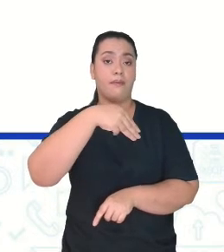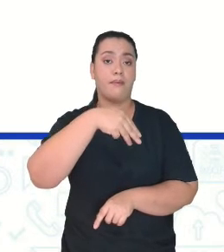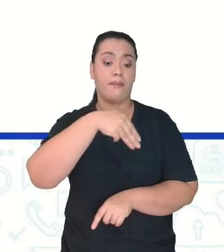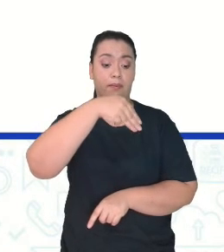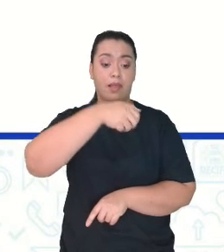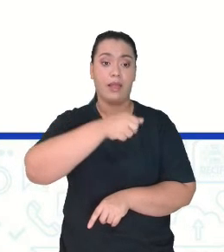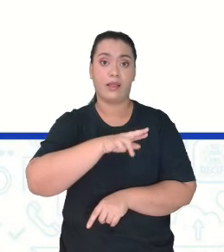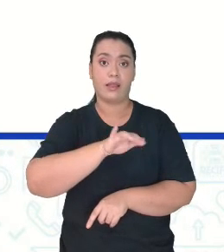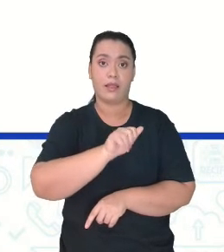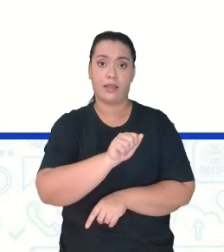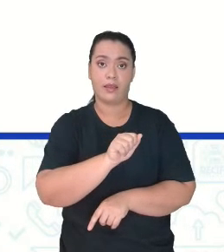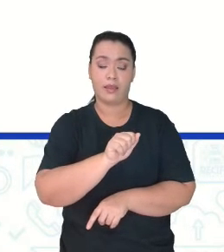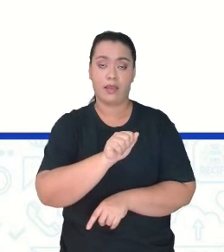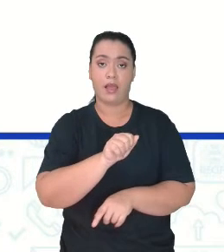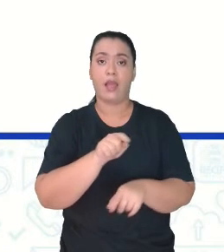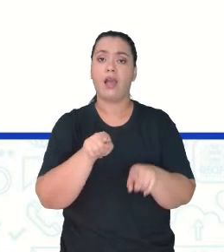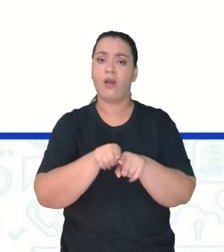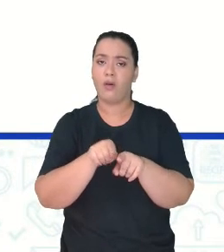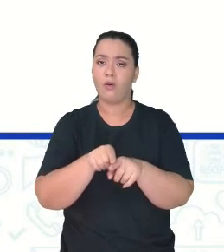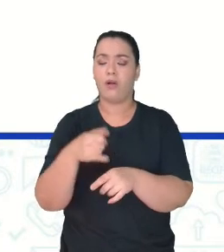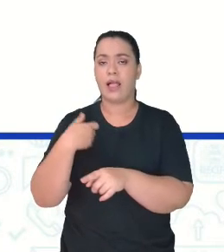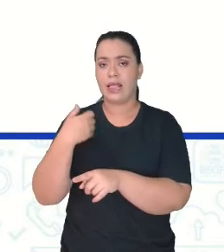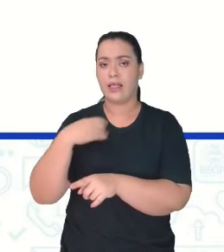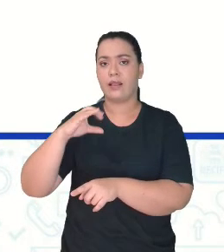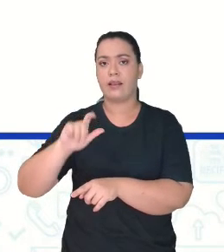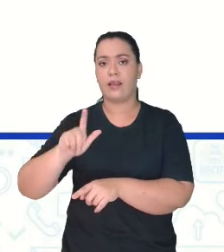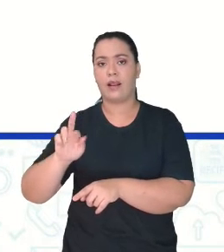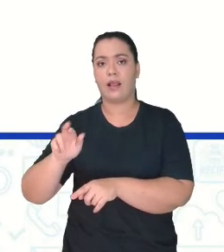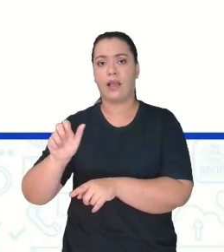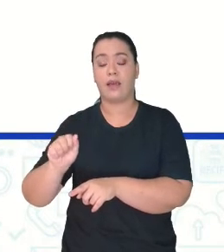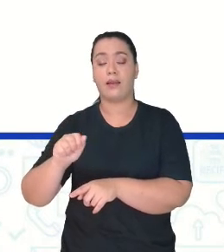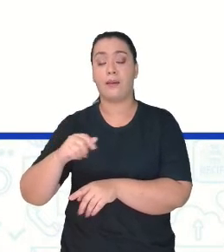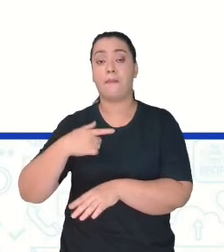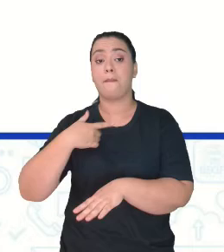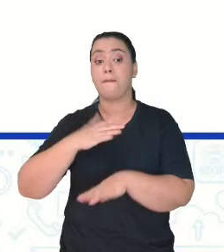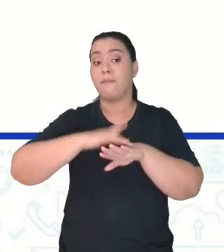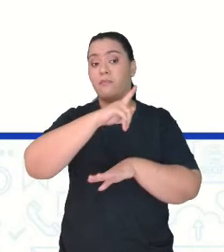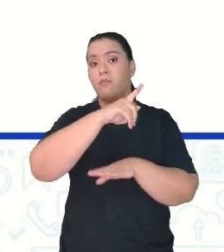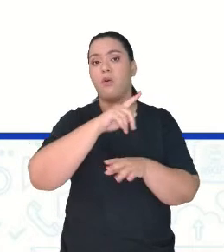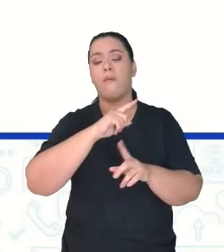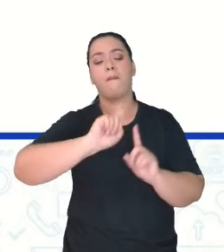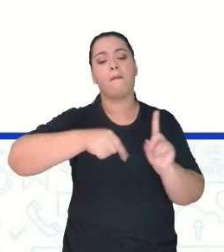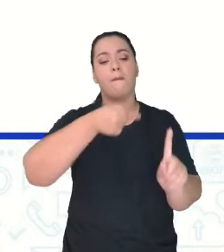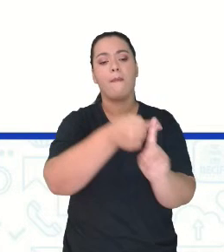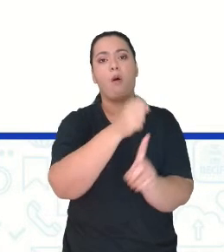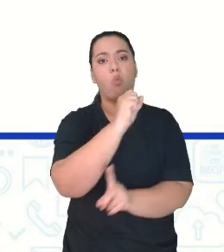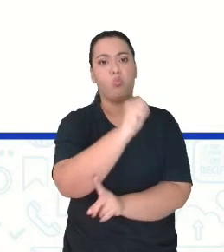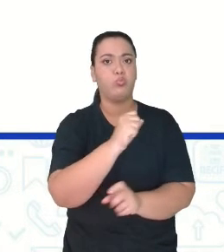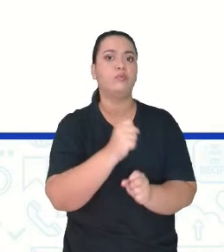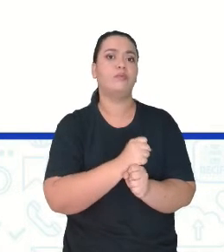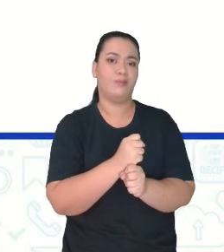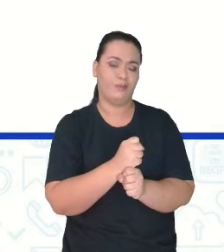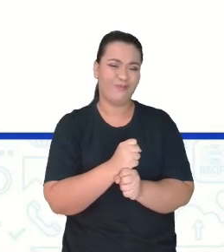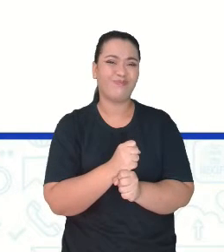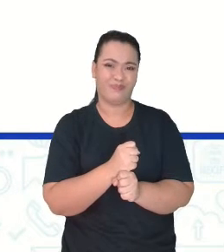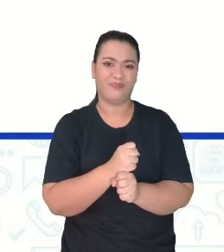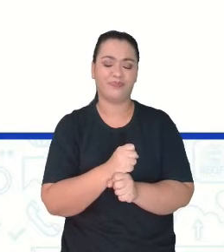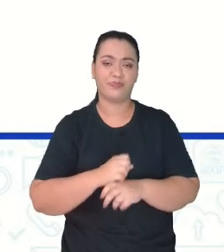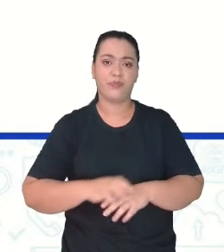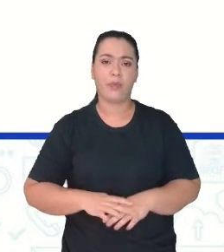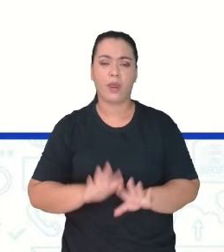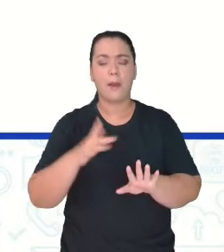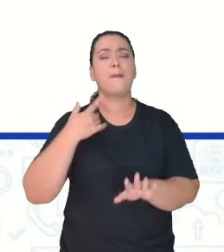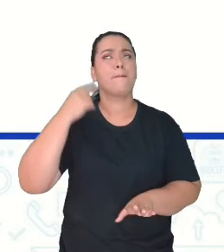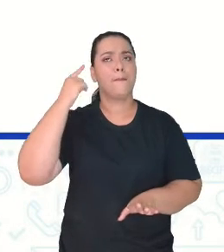idade de Clara mais 8 anos, beleza? Por quê? Porque Maria tem 8 anos a mais do que Carla.